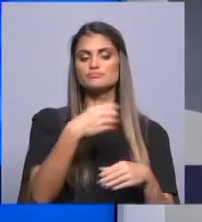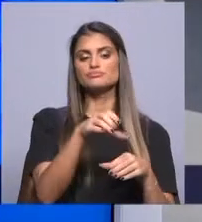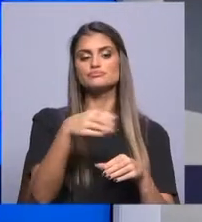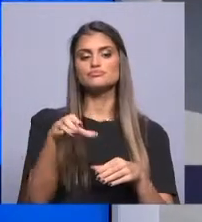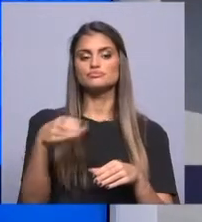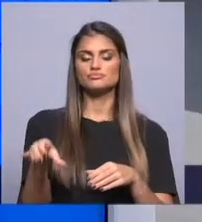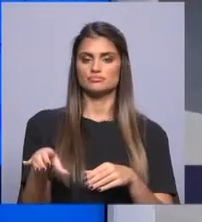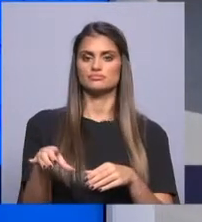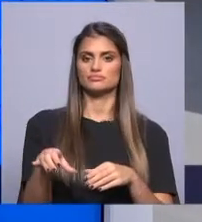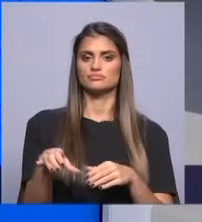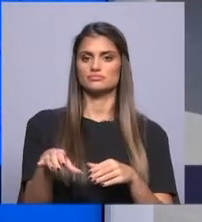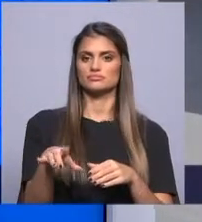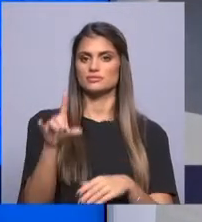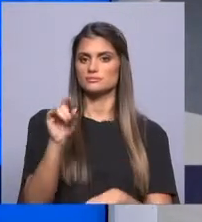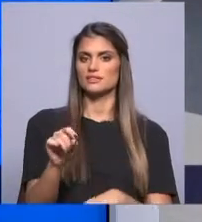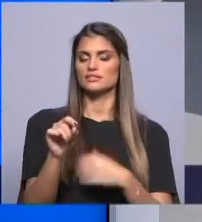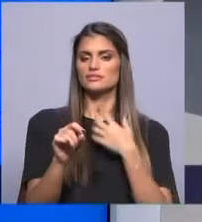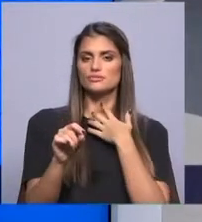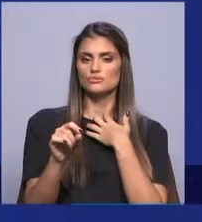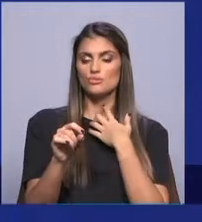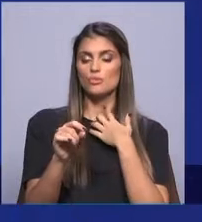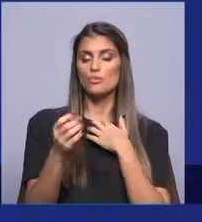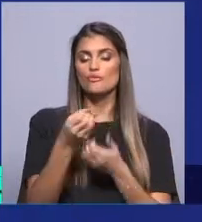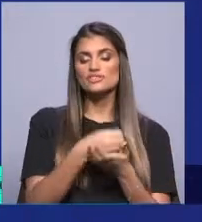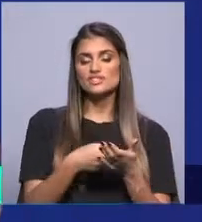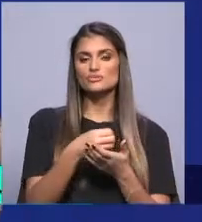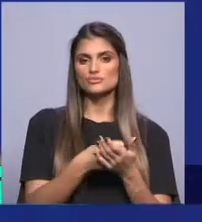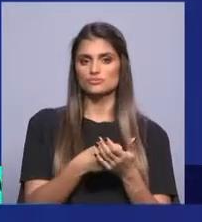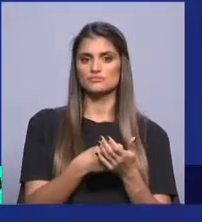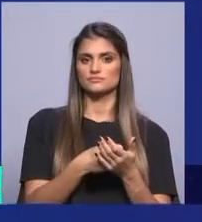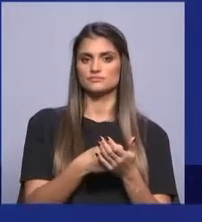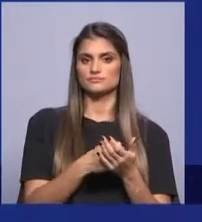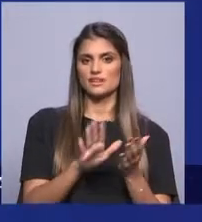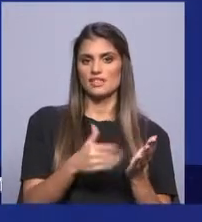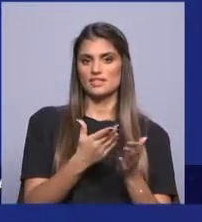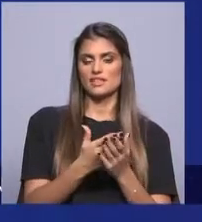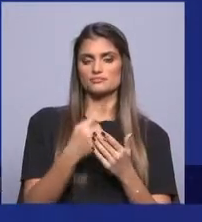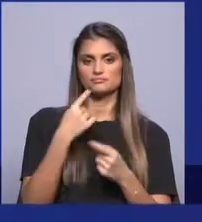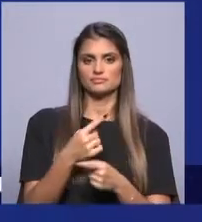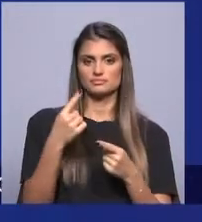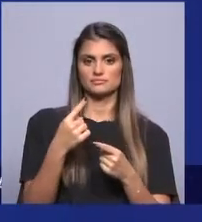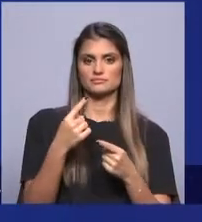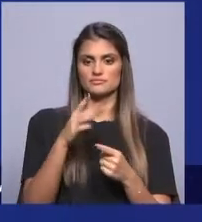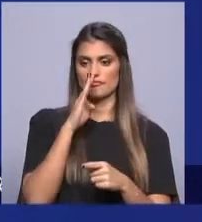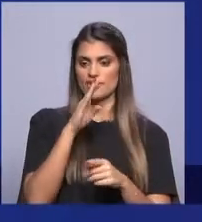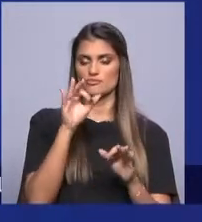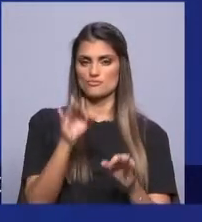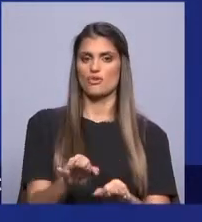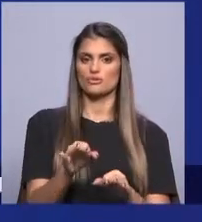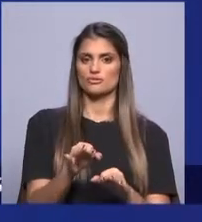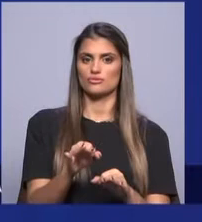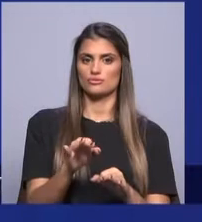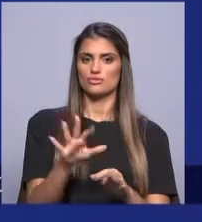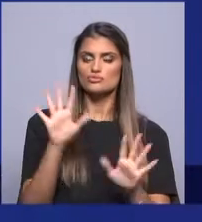universo, catalogar também os grandes vazios do universo e, portanto, dar-nos uma representação cada vez mais fiel daquilo que é o nosso